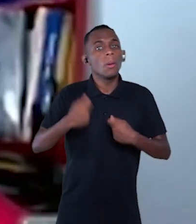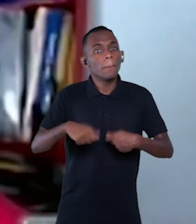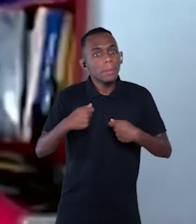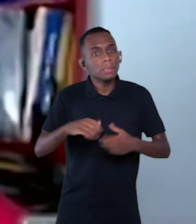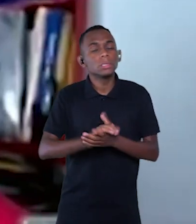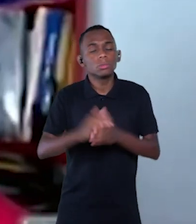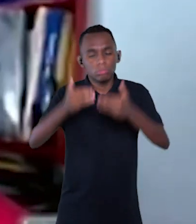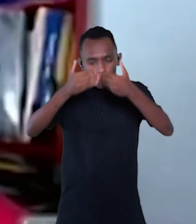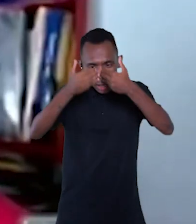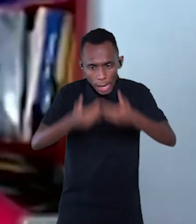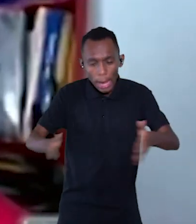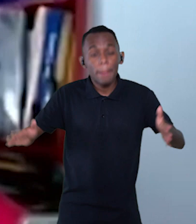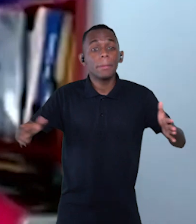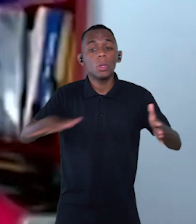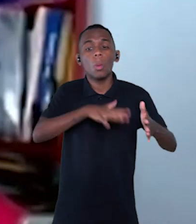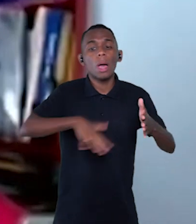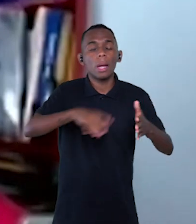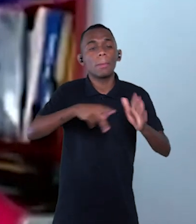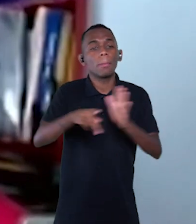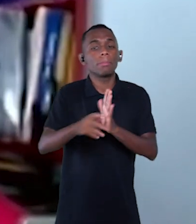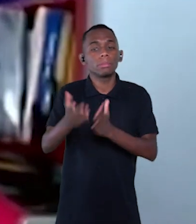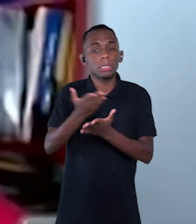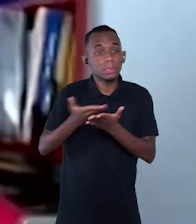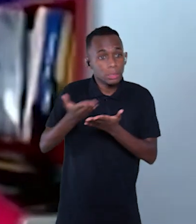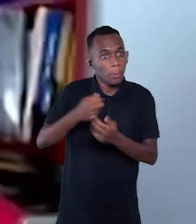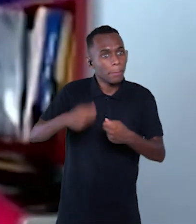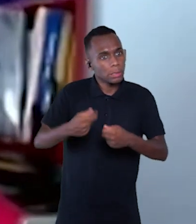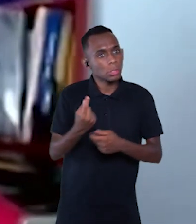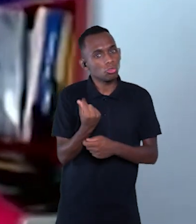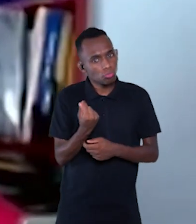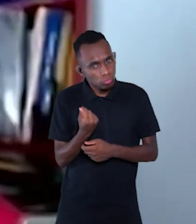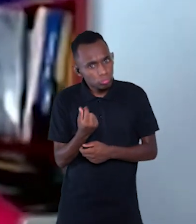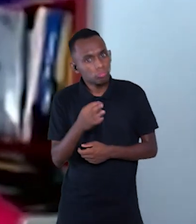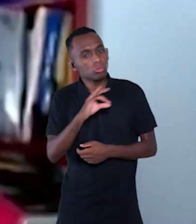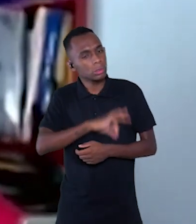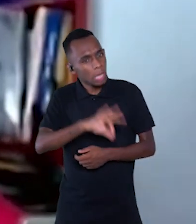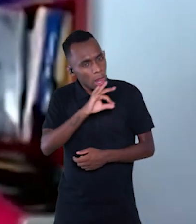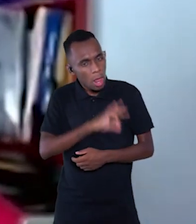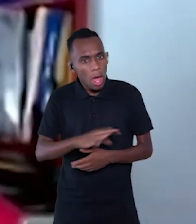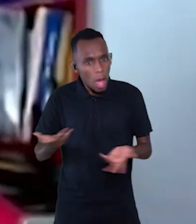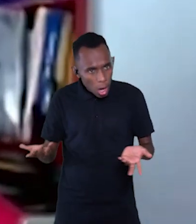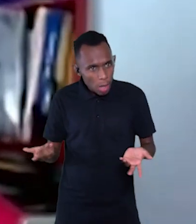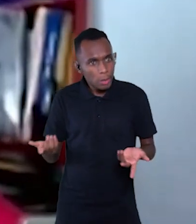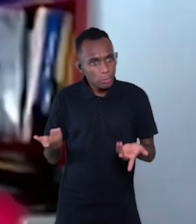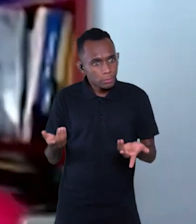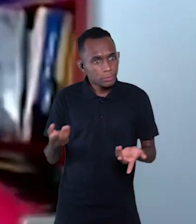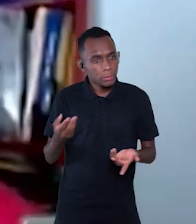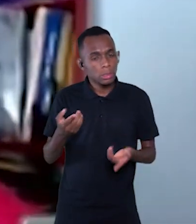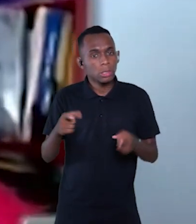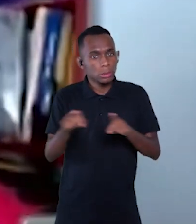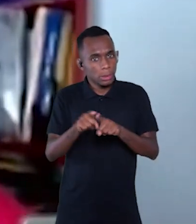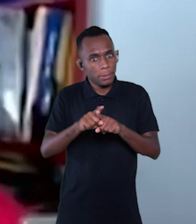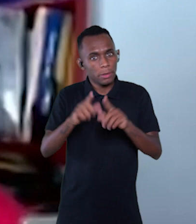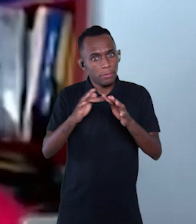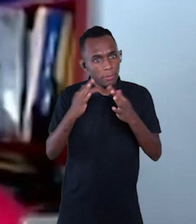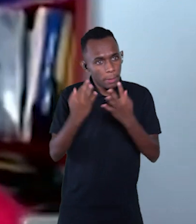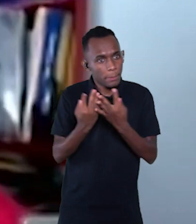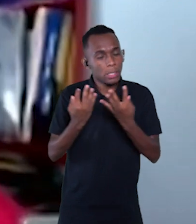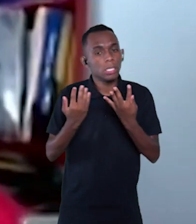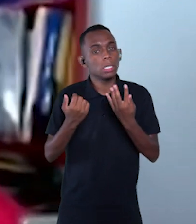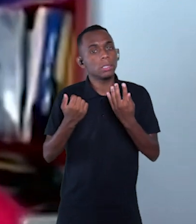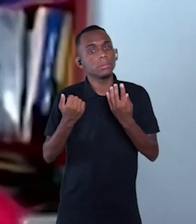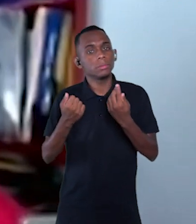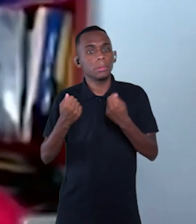eu preciso tomar juízo, abrir um consultório porque eu preciso da minha renda, de garantir de alguma forma e sustentar a minha família, eu